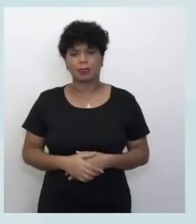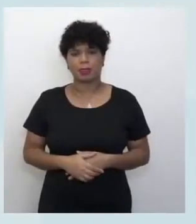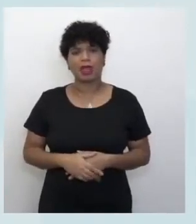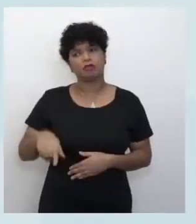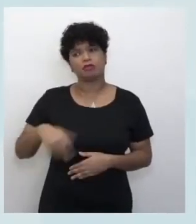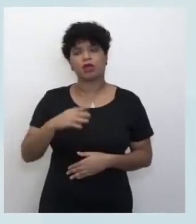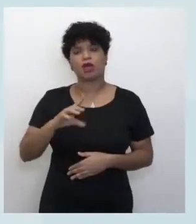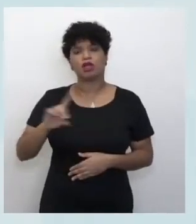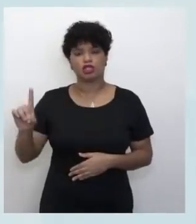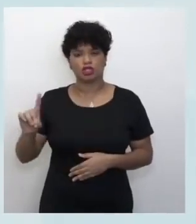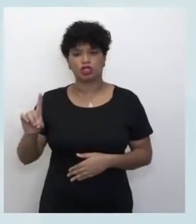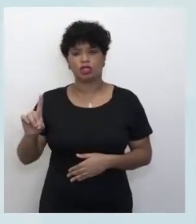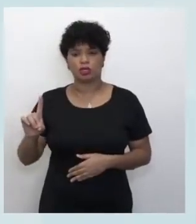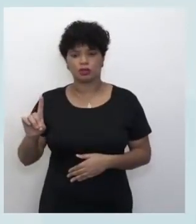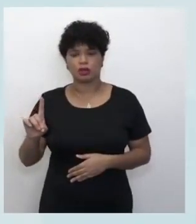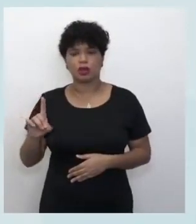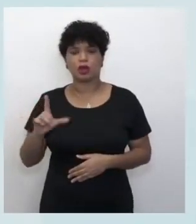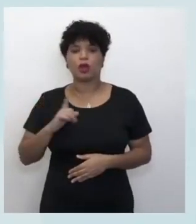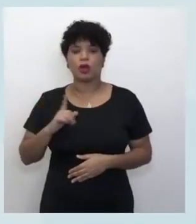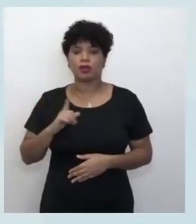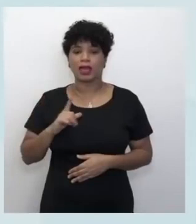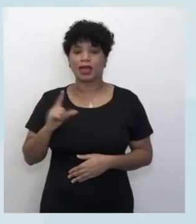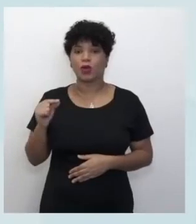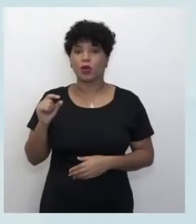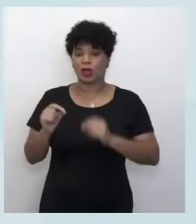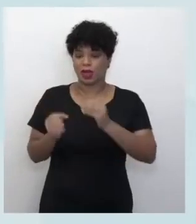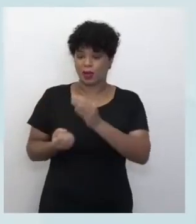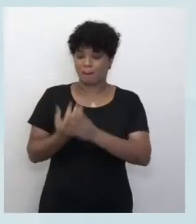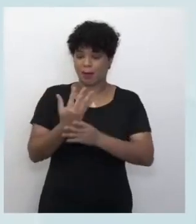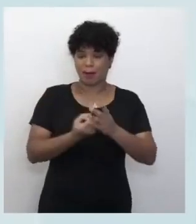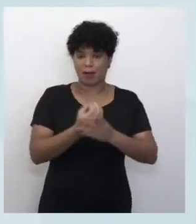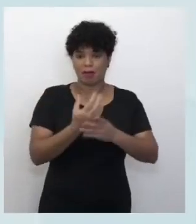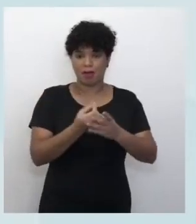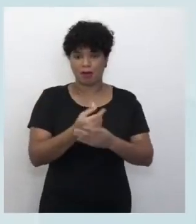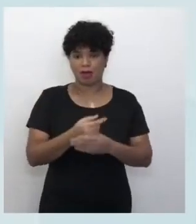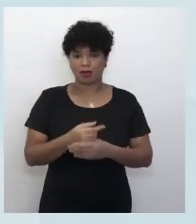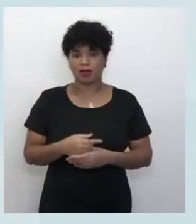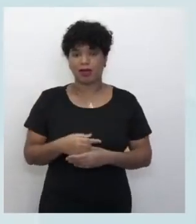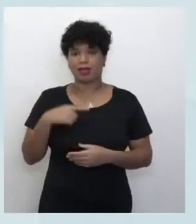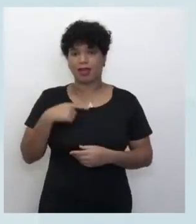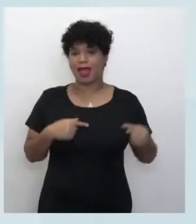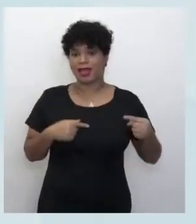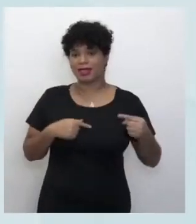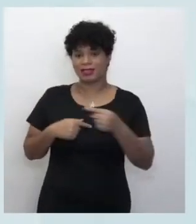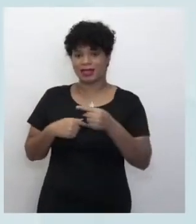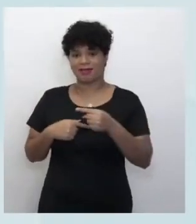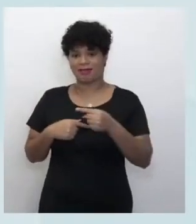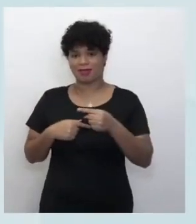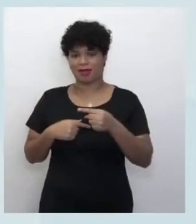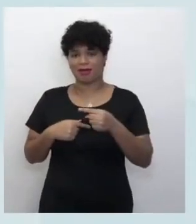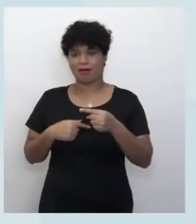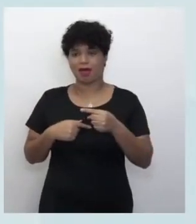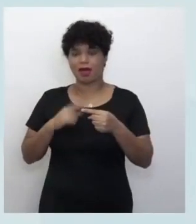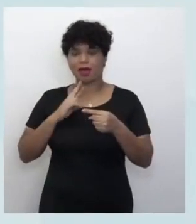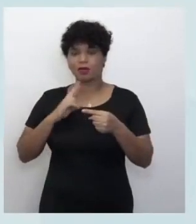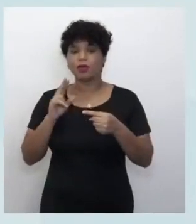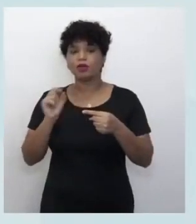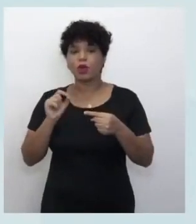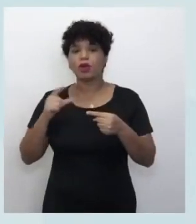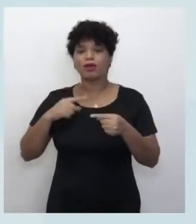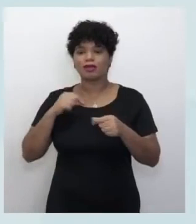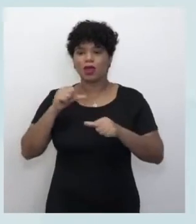direito, nós temos então os reagentes. A setinha aqui, ó, está indicando que ocorreu uma reação